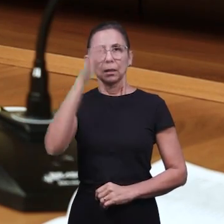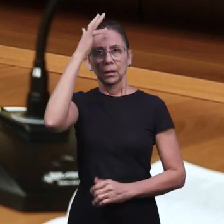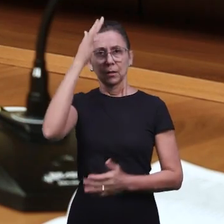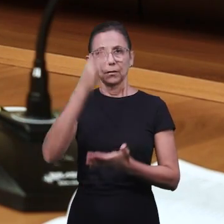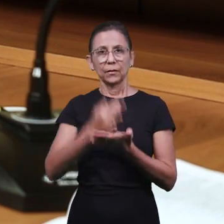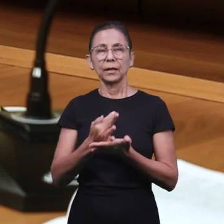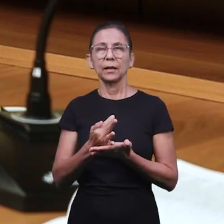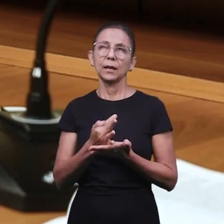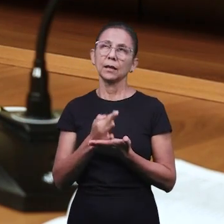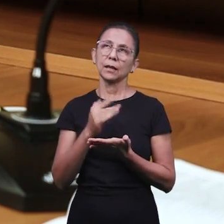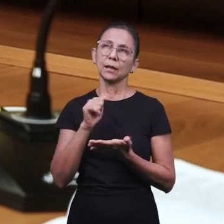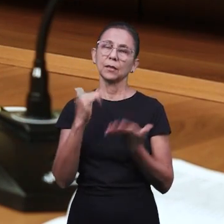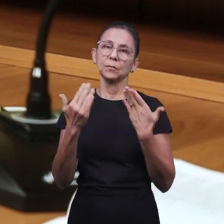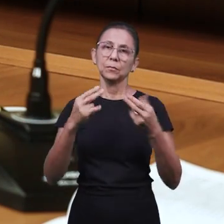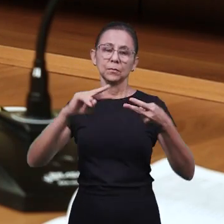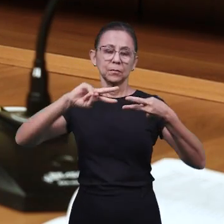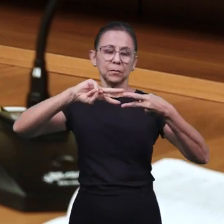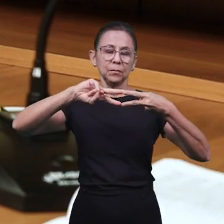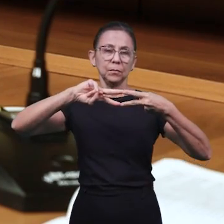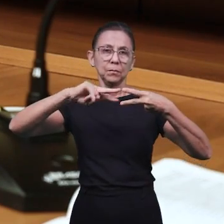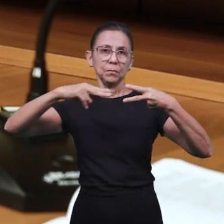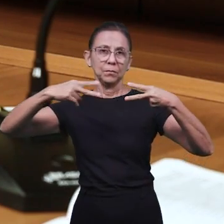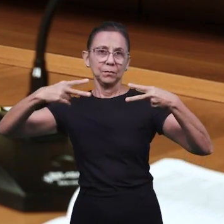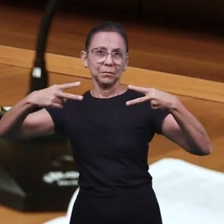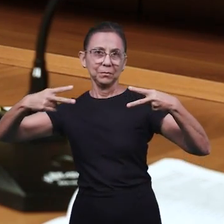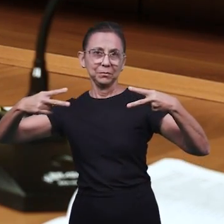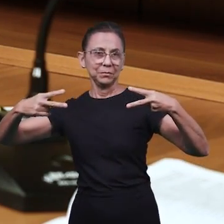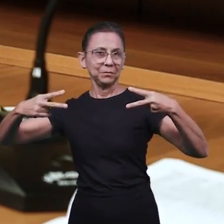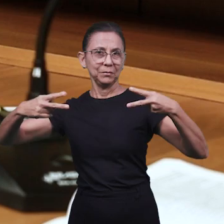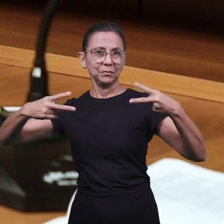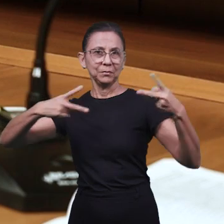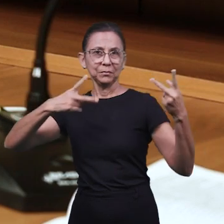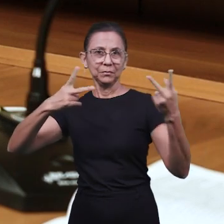genética. Ela está... O sangue